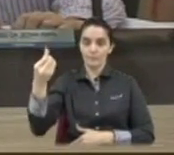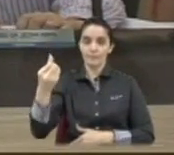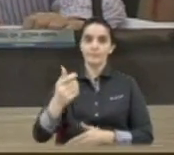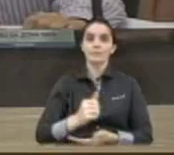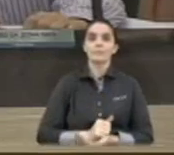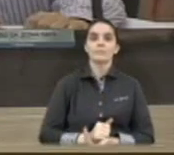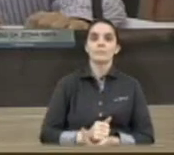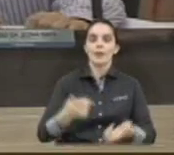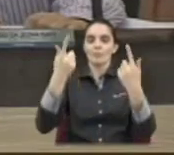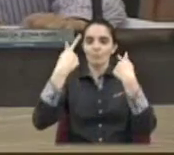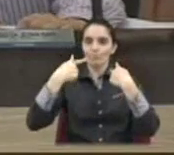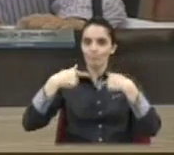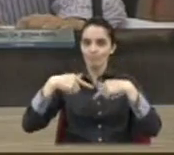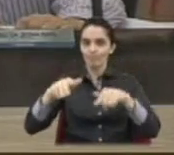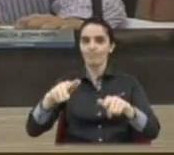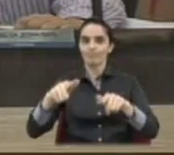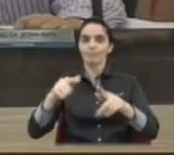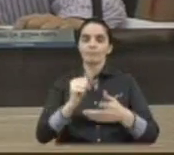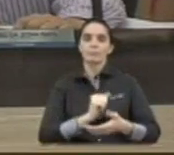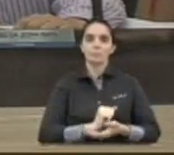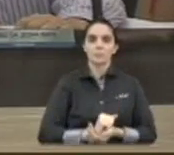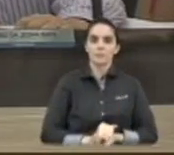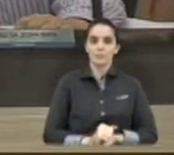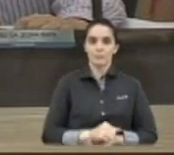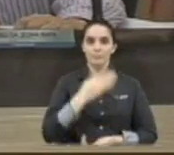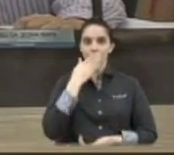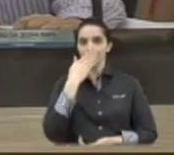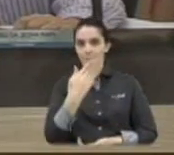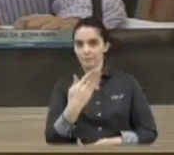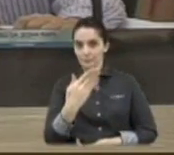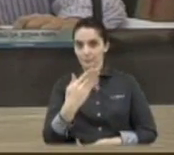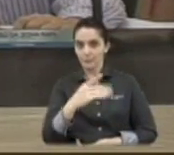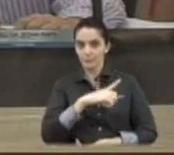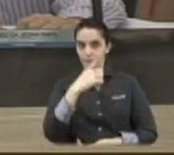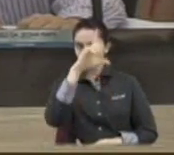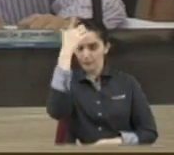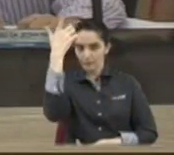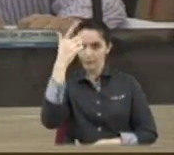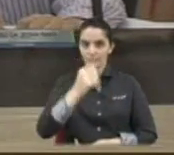pareceres contrários. A questão de ordem do nobre vereador Luizinho.